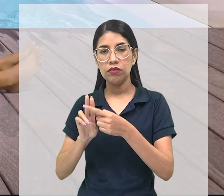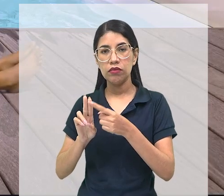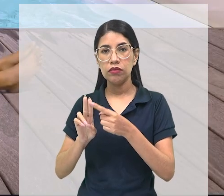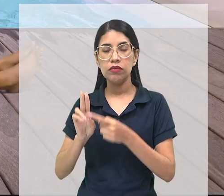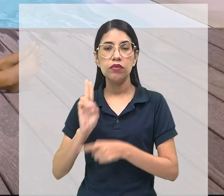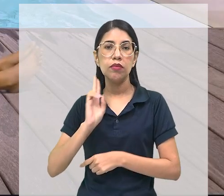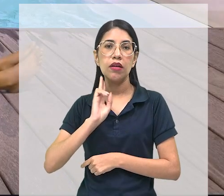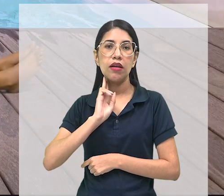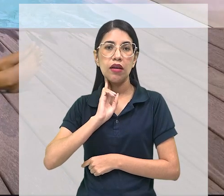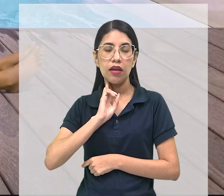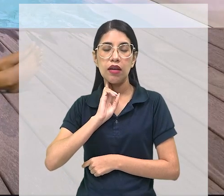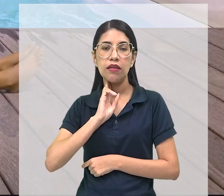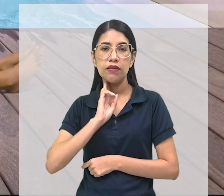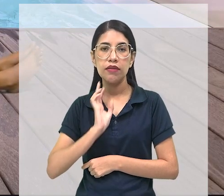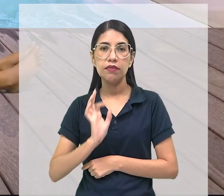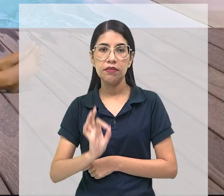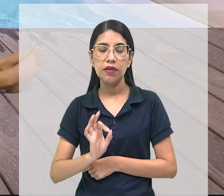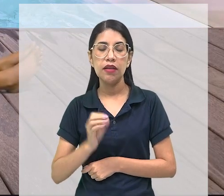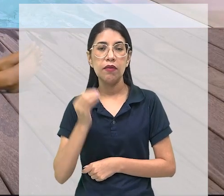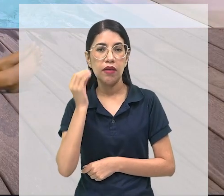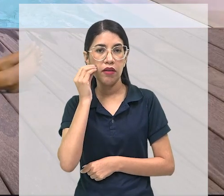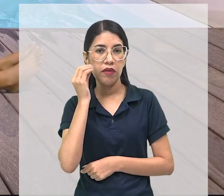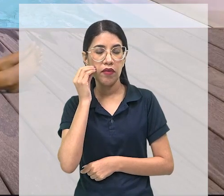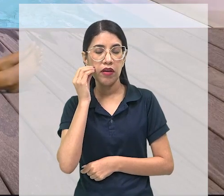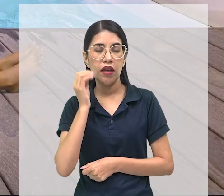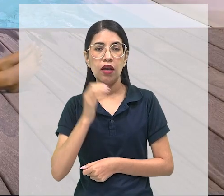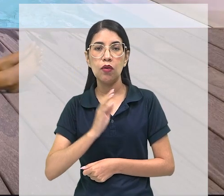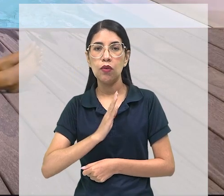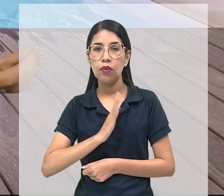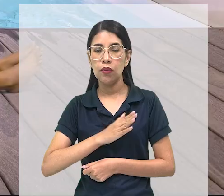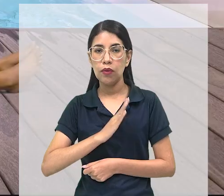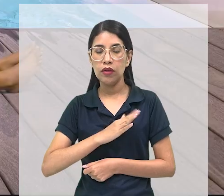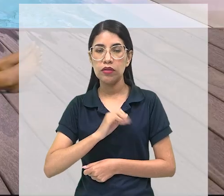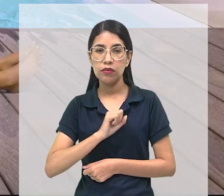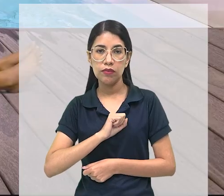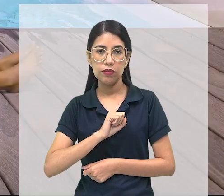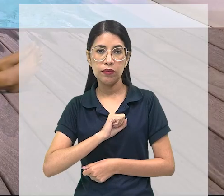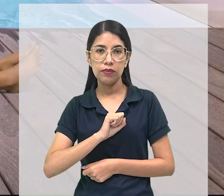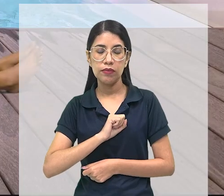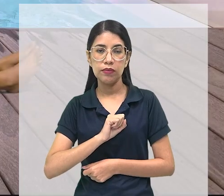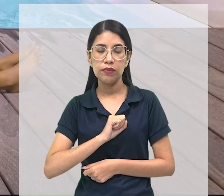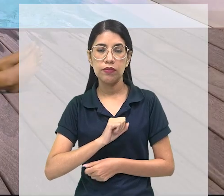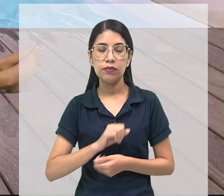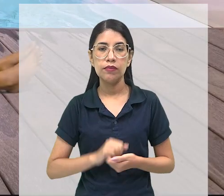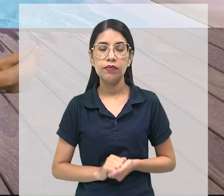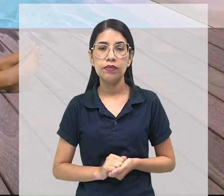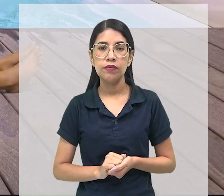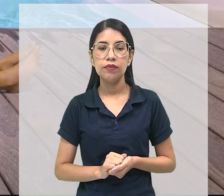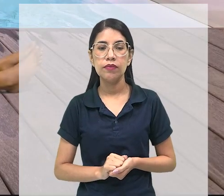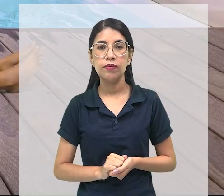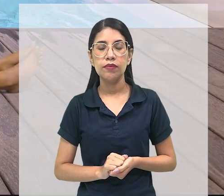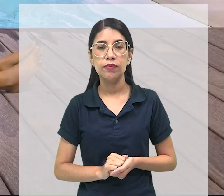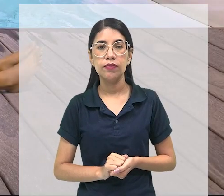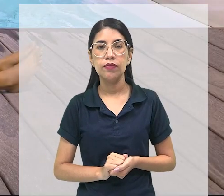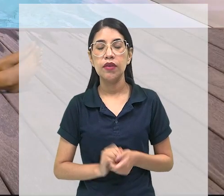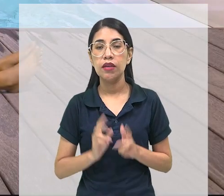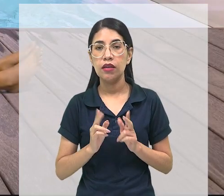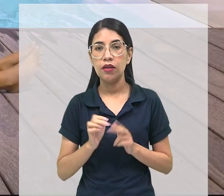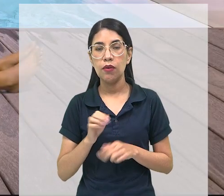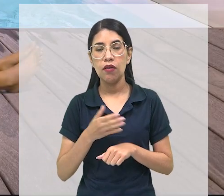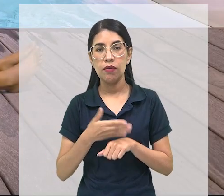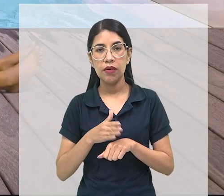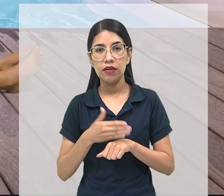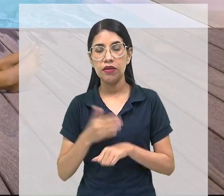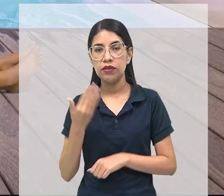aqui, próximo da jugular, do seu lado, próximo da vítima. Você vai se abaixar,